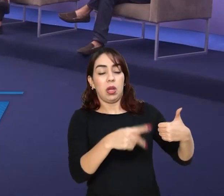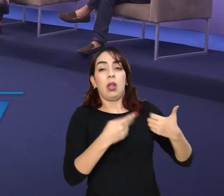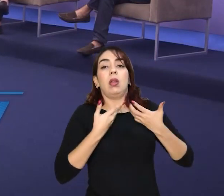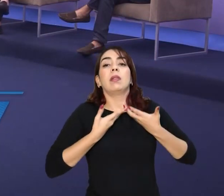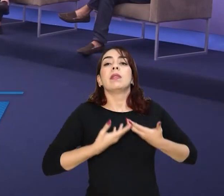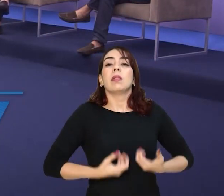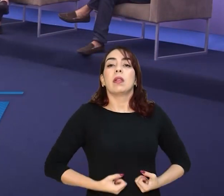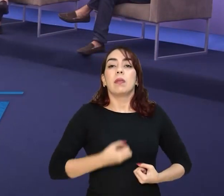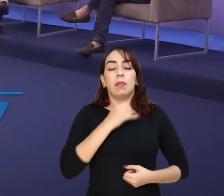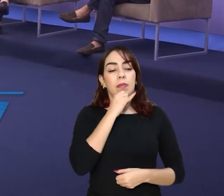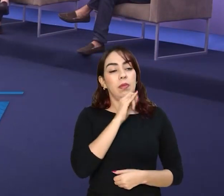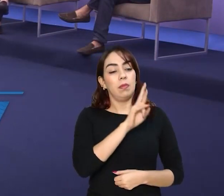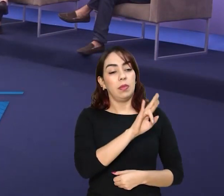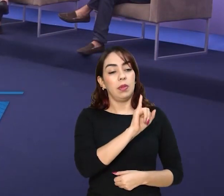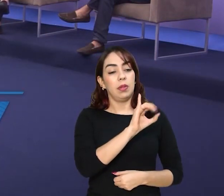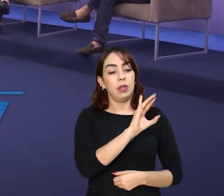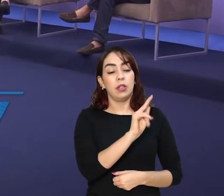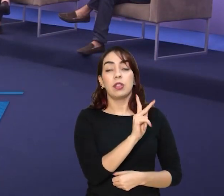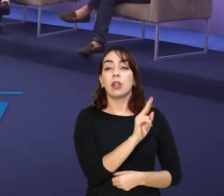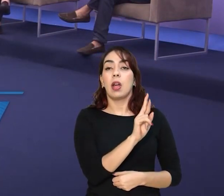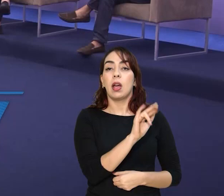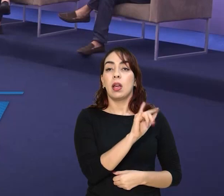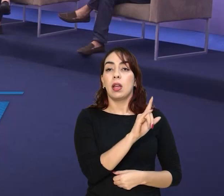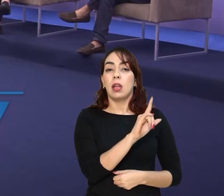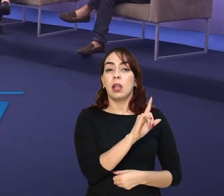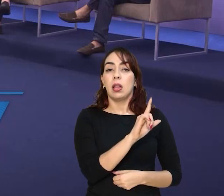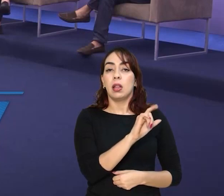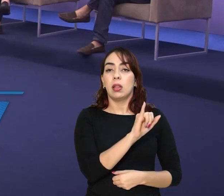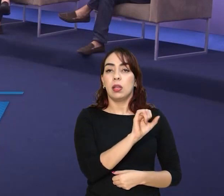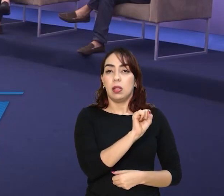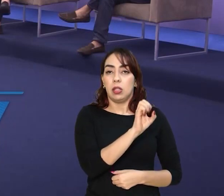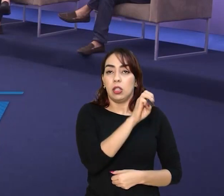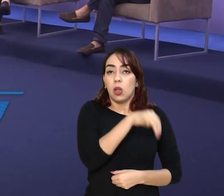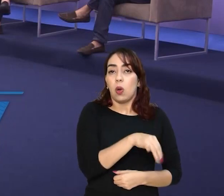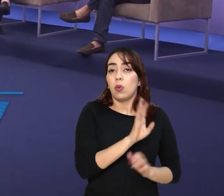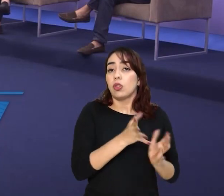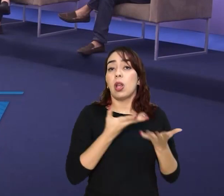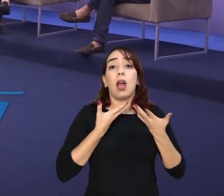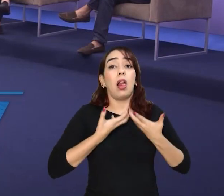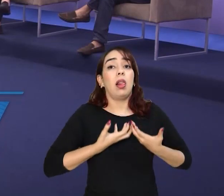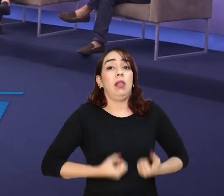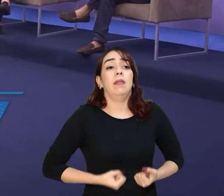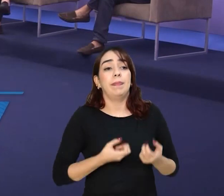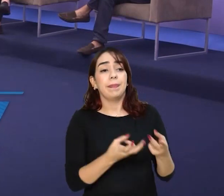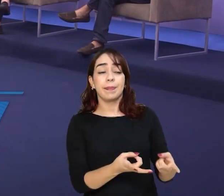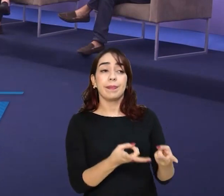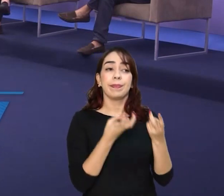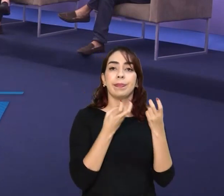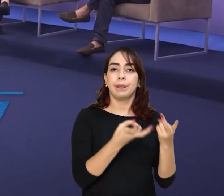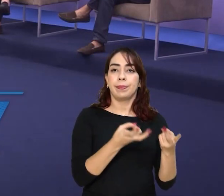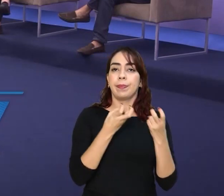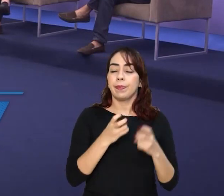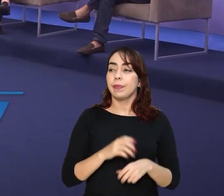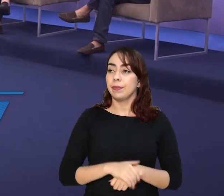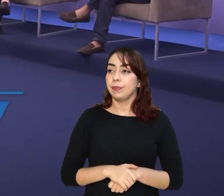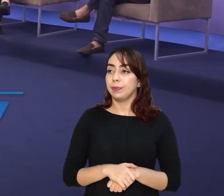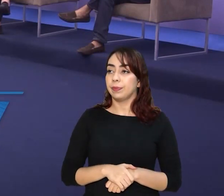Richarlison, ele vai entrar na terceira série de cartão, se ele continuar. Olha, sinceramente, é muito cartão. O Ceará jogou quantas vezes?